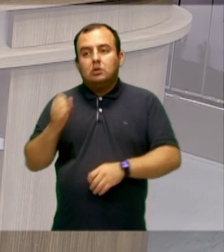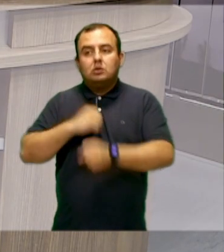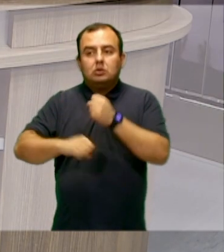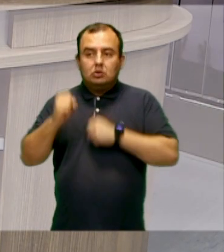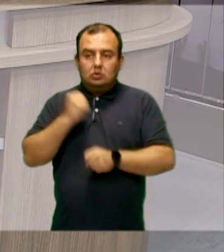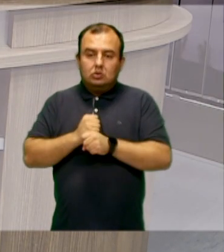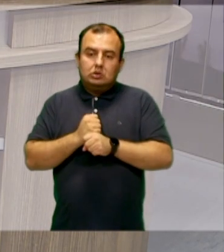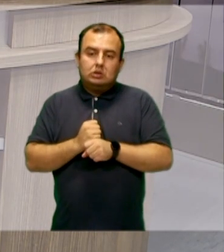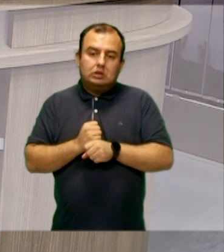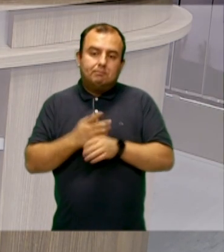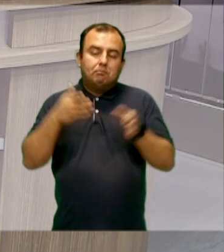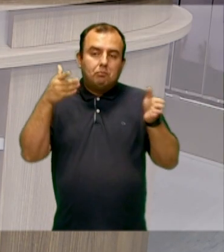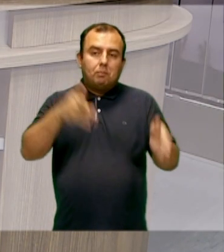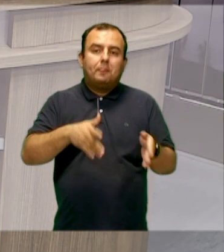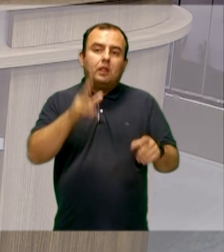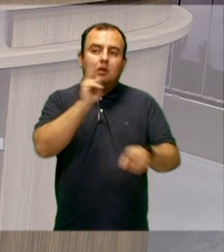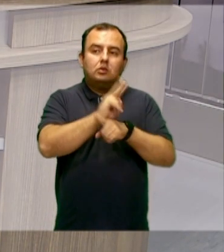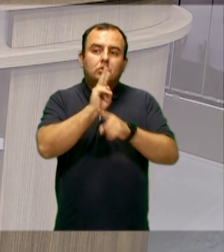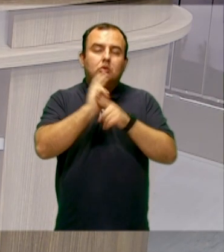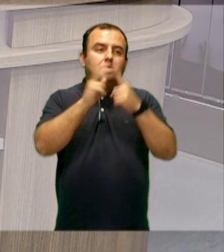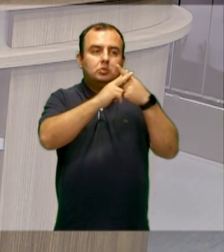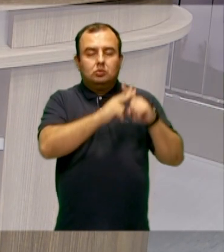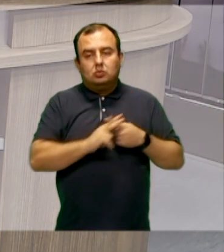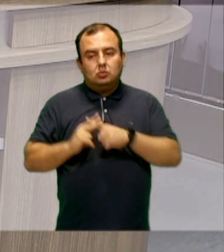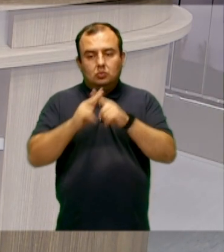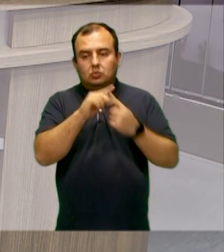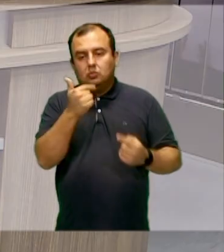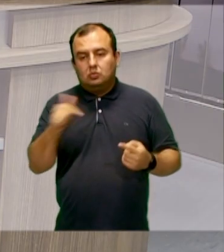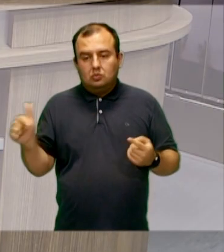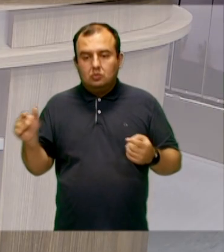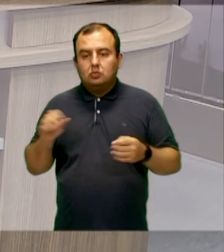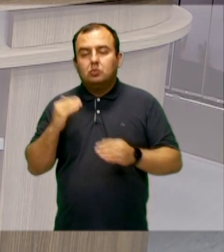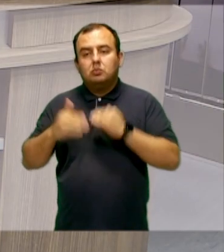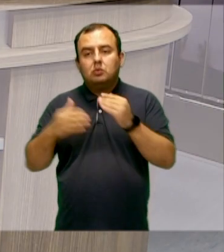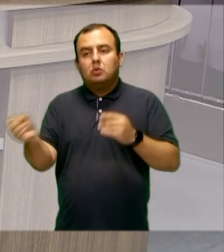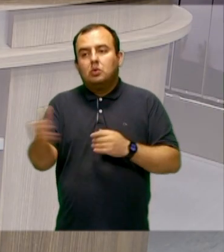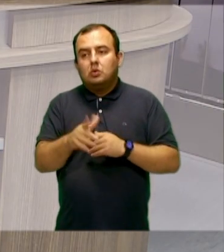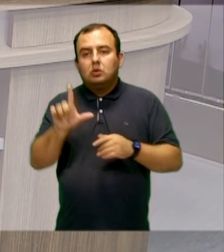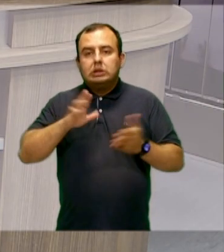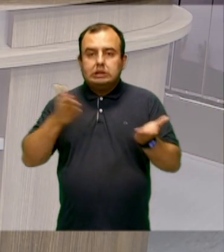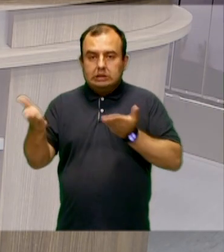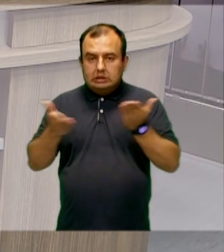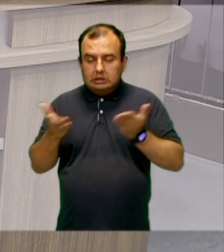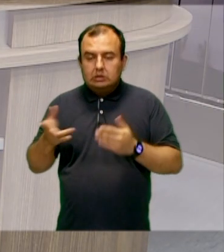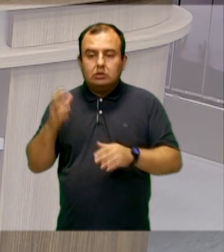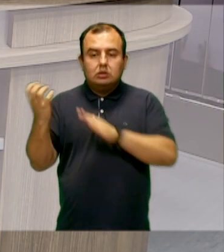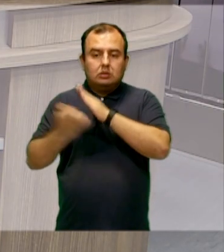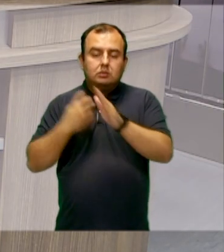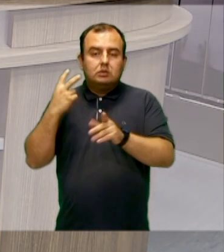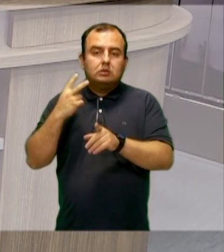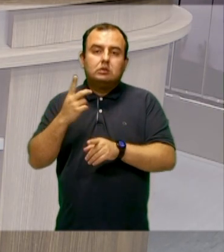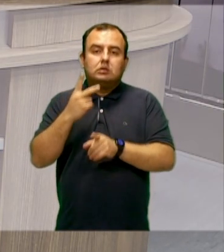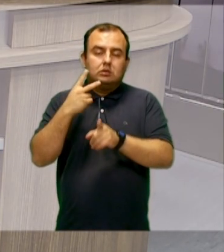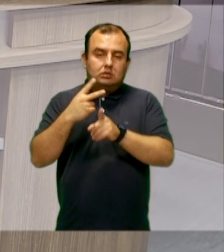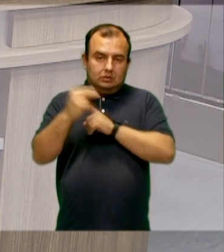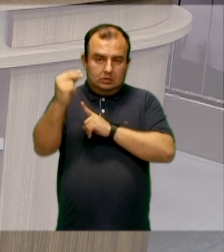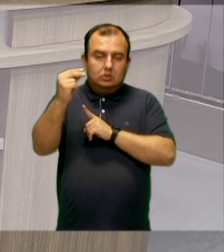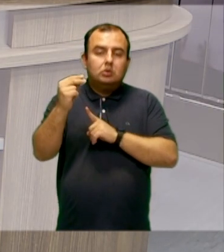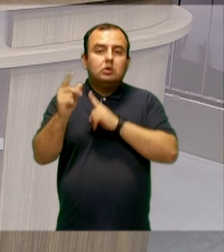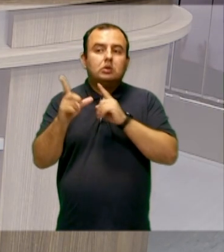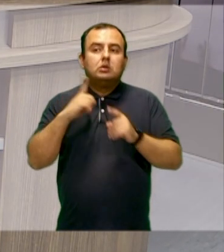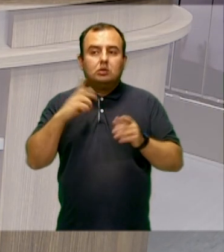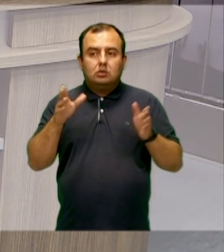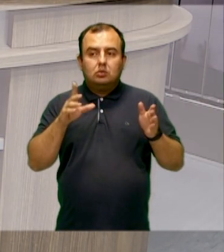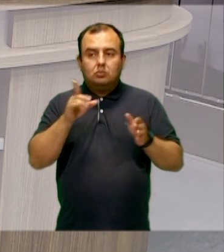pelo menos chegamos, não tinha mais empresa para cuidar da manutenção do elevador, fizemos um novo processo licitatório, a empresa ganhou e ela tem alguns